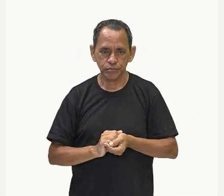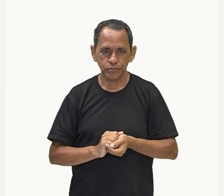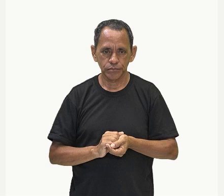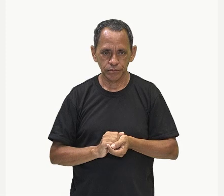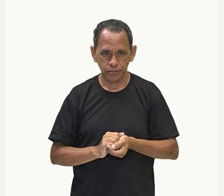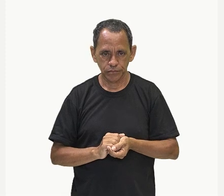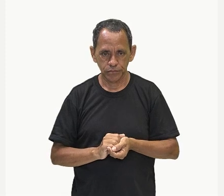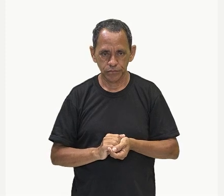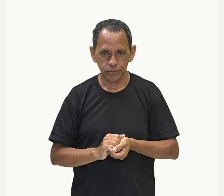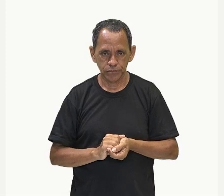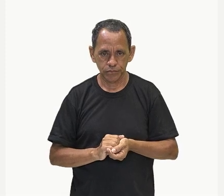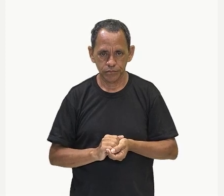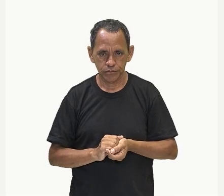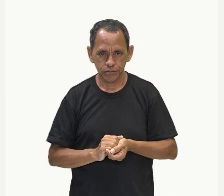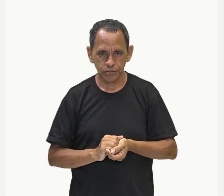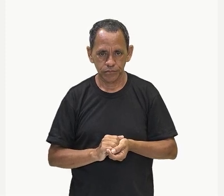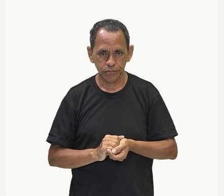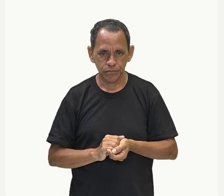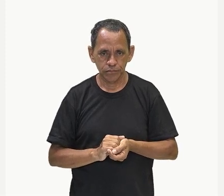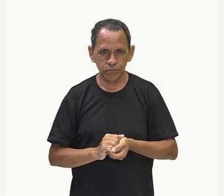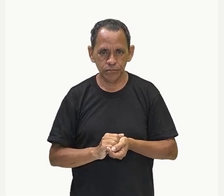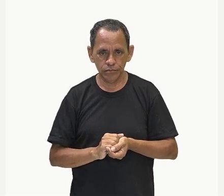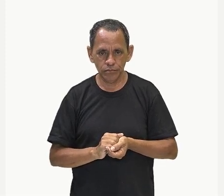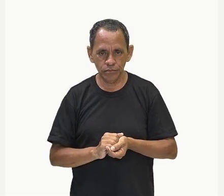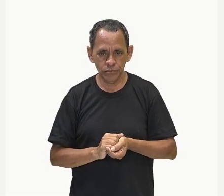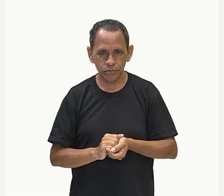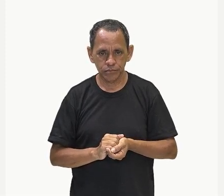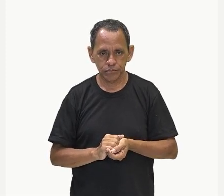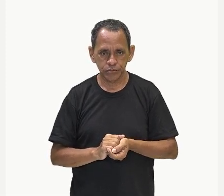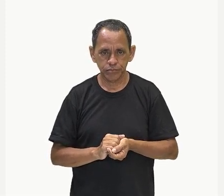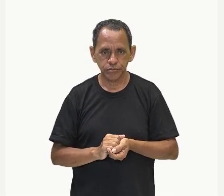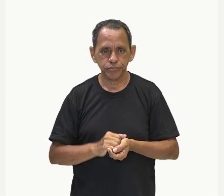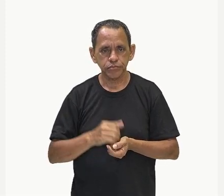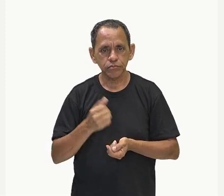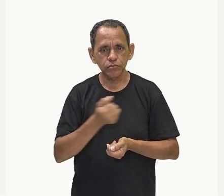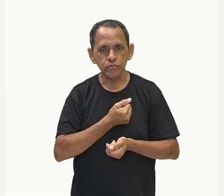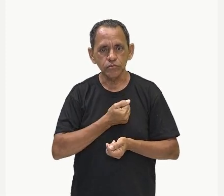a 1.000. Ok? Então, meu número vai ficar